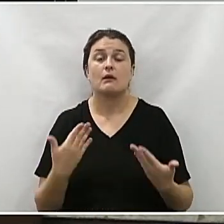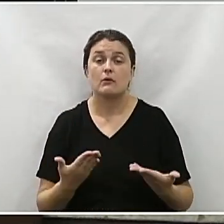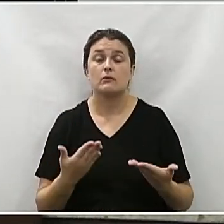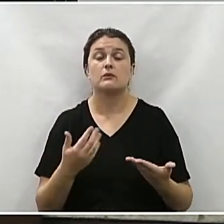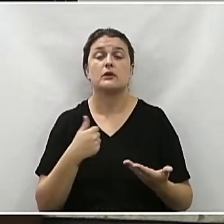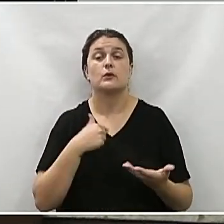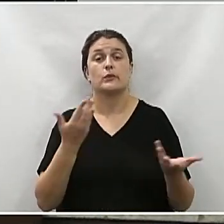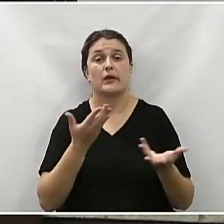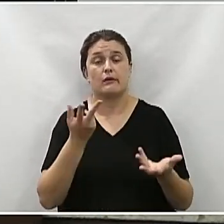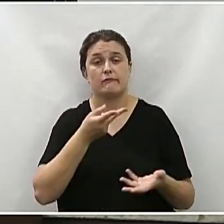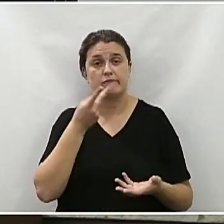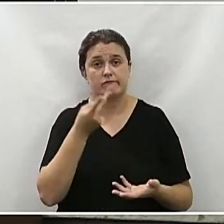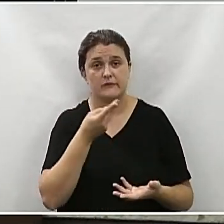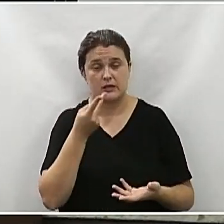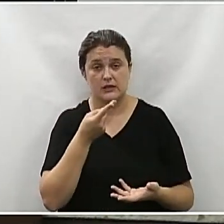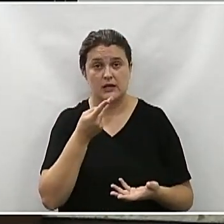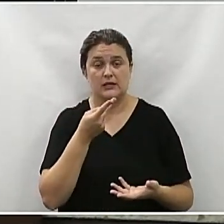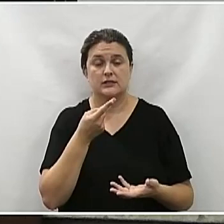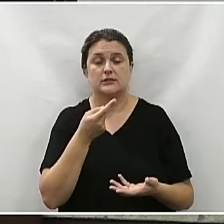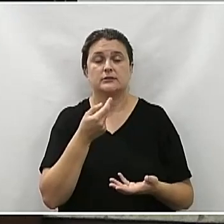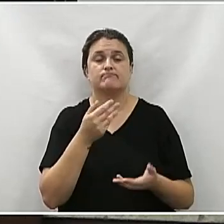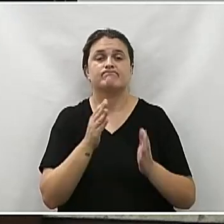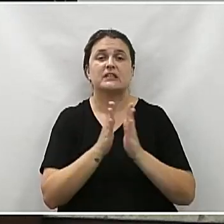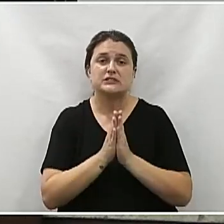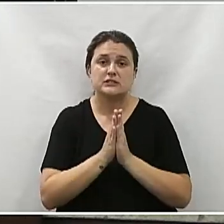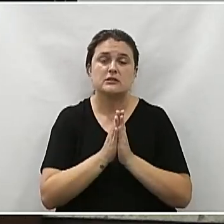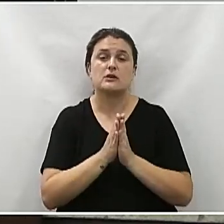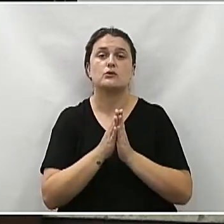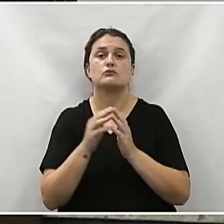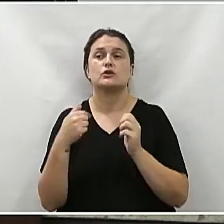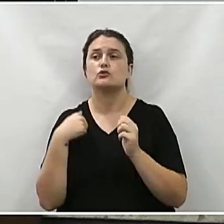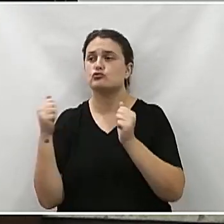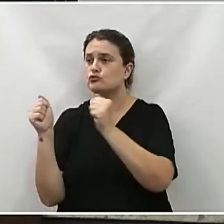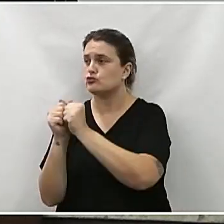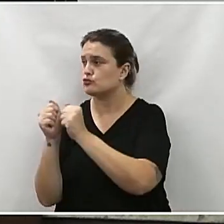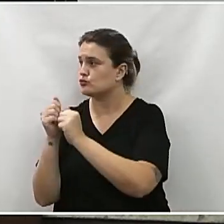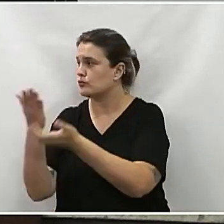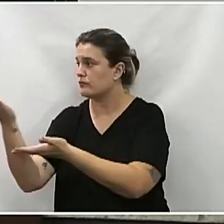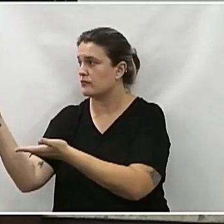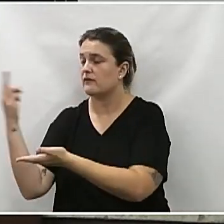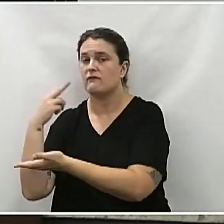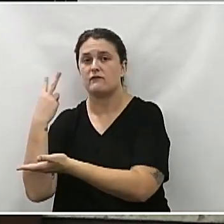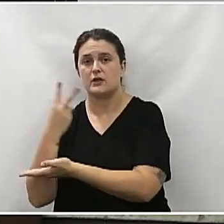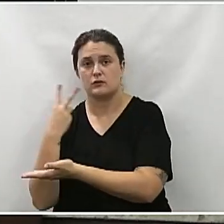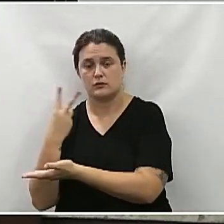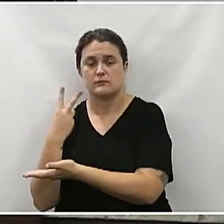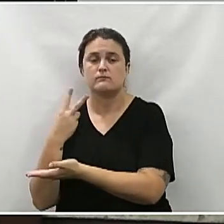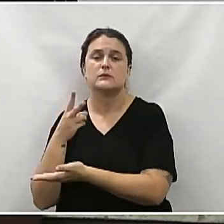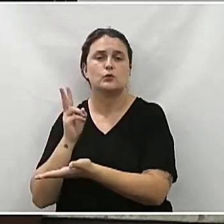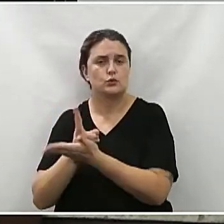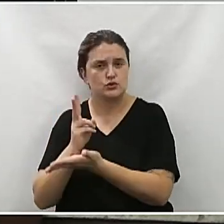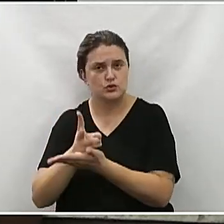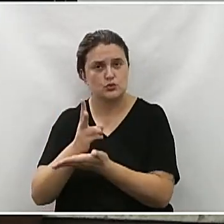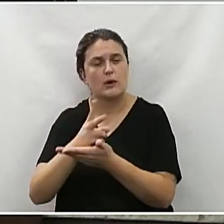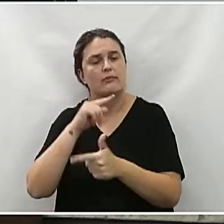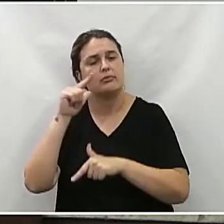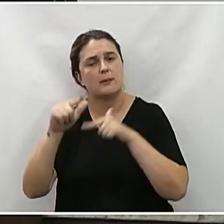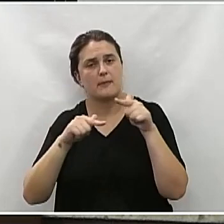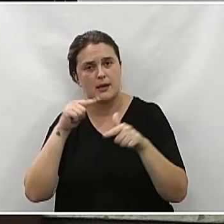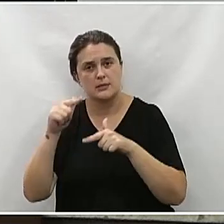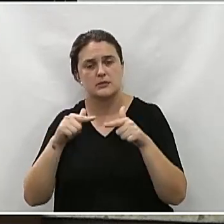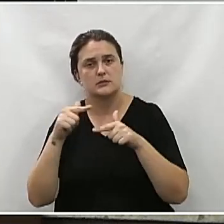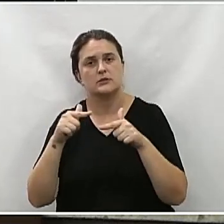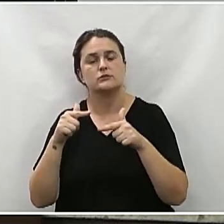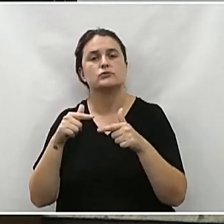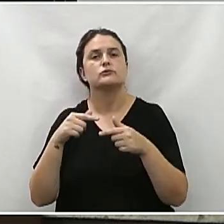dizer estou muito grato de estar junto com os nobres vereadores e vamos continuar sempre